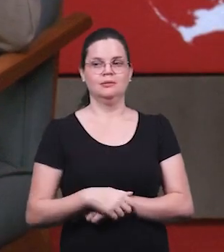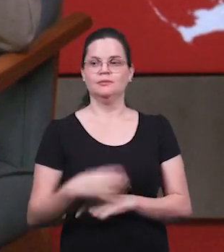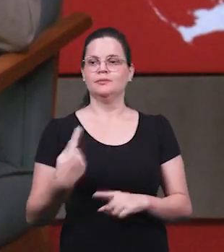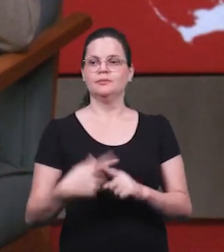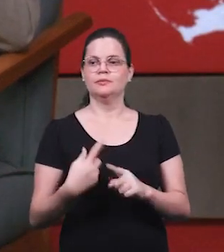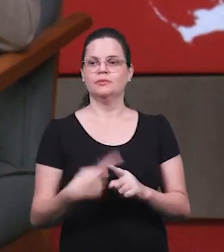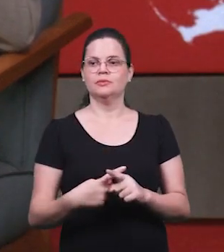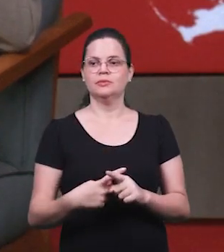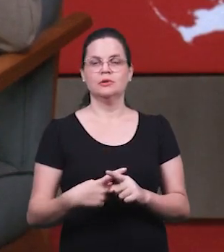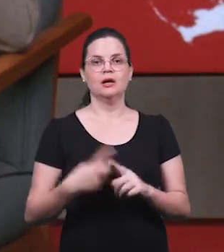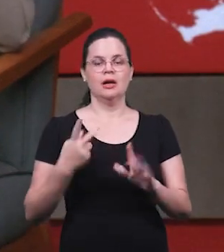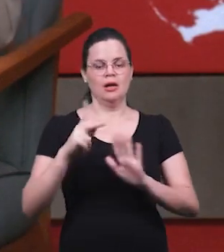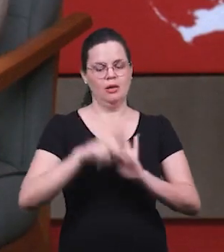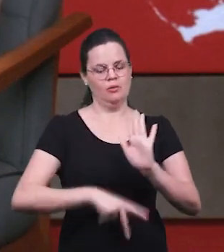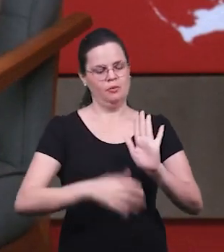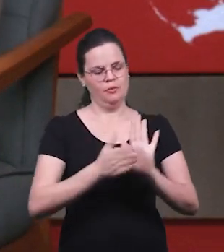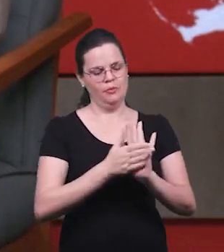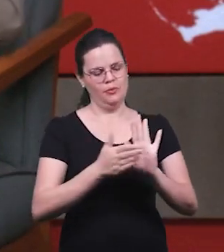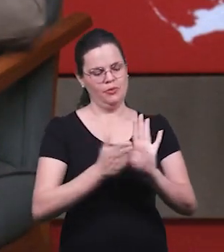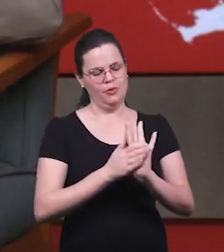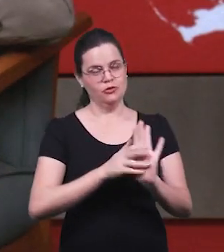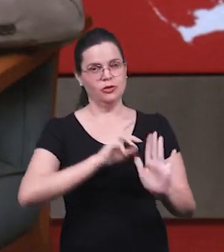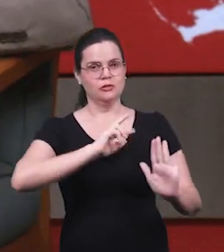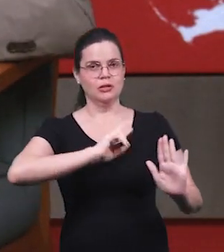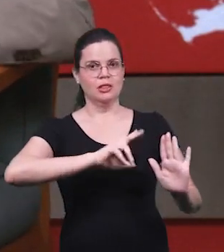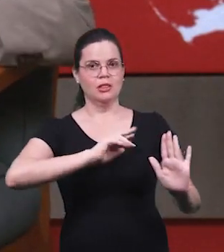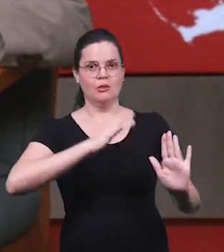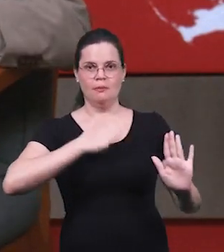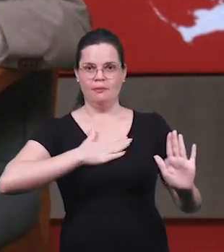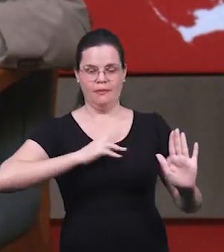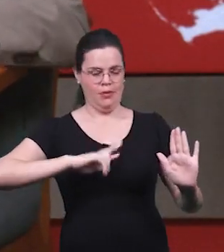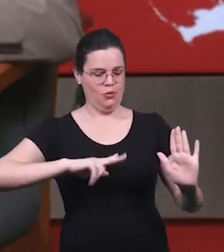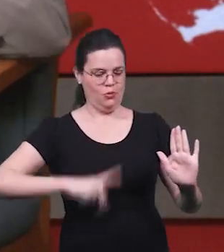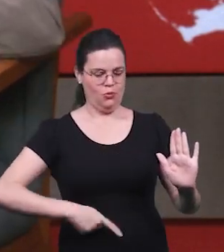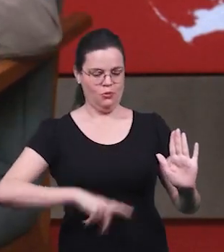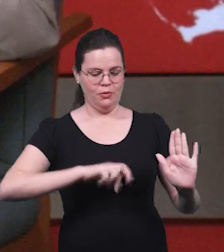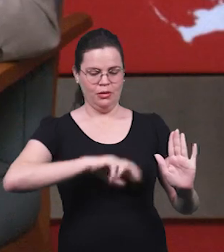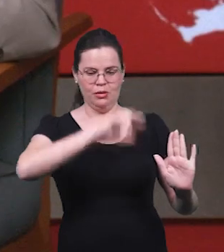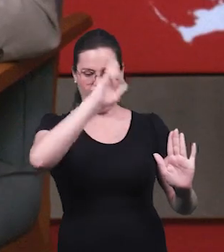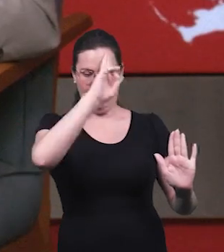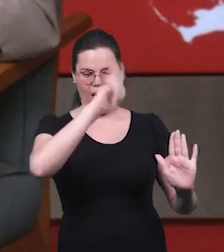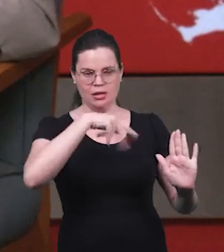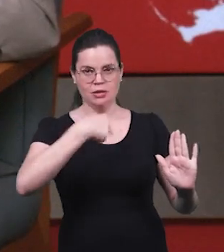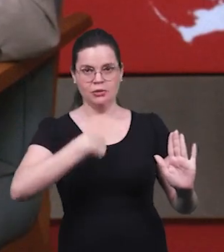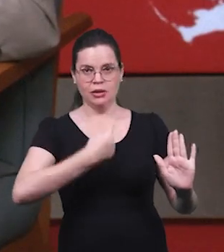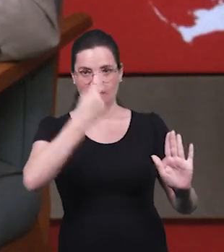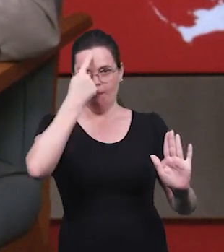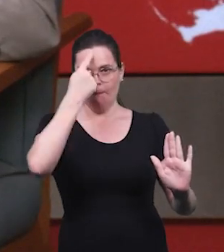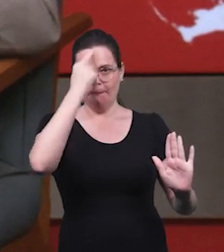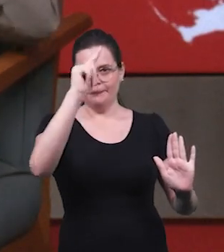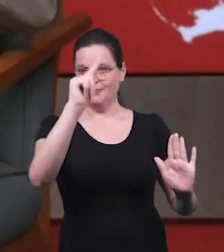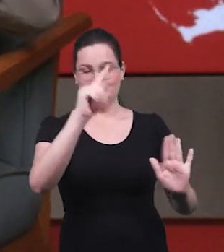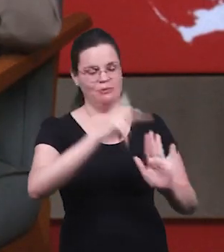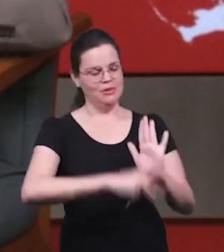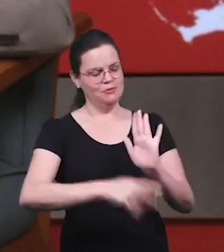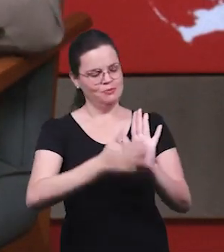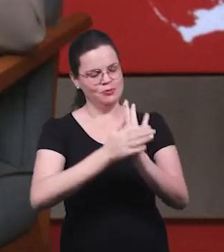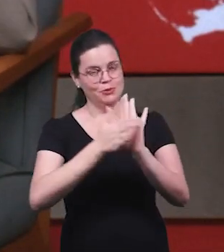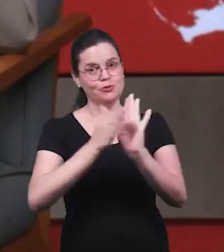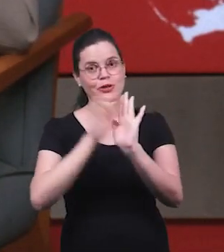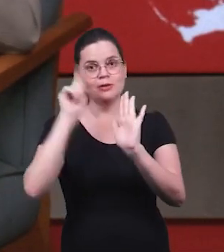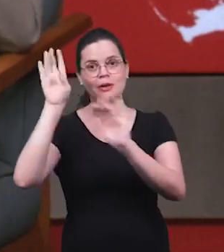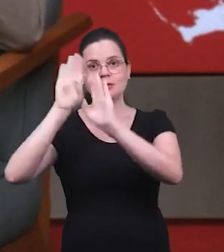um projeto que não é da razão, que não é humano, que não vem do homem, que não emerge do homem, mas que é uma operação